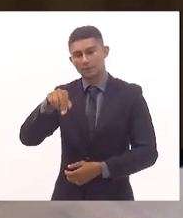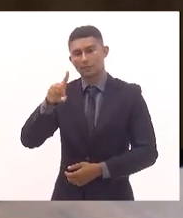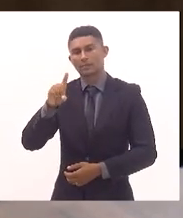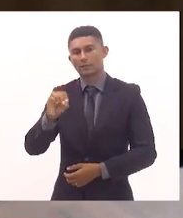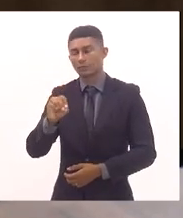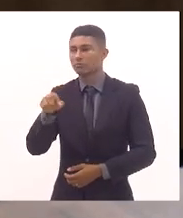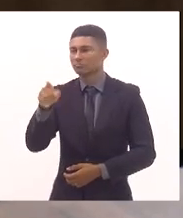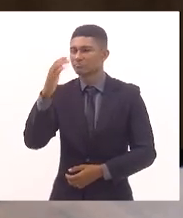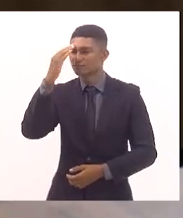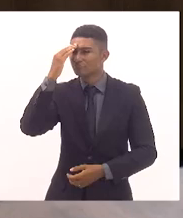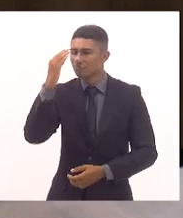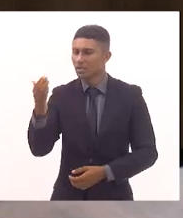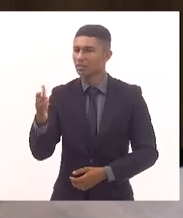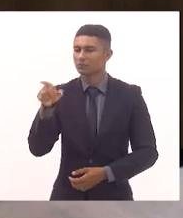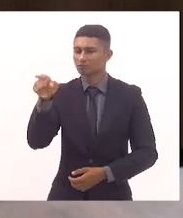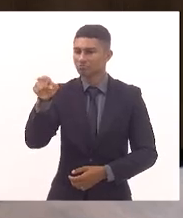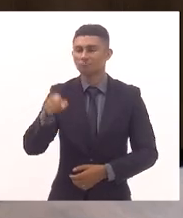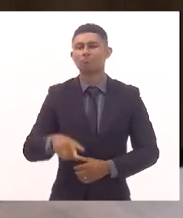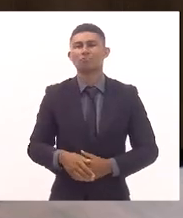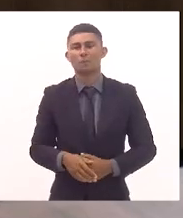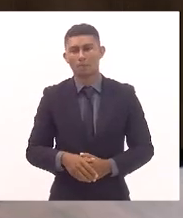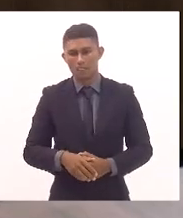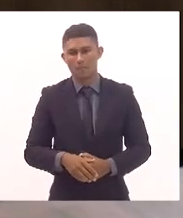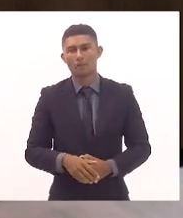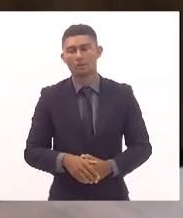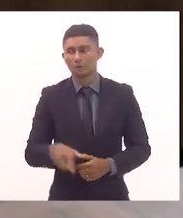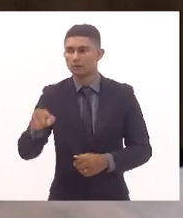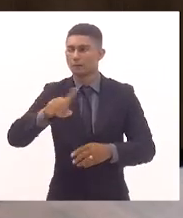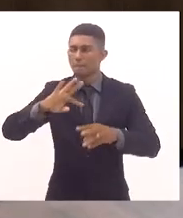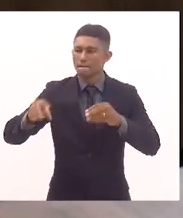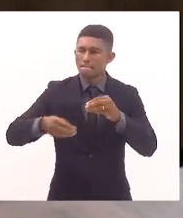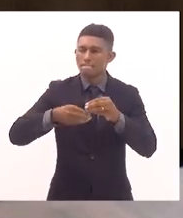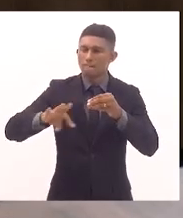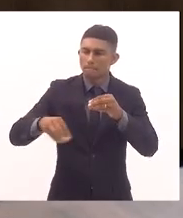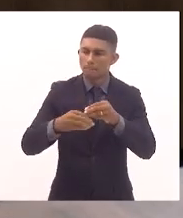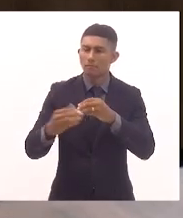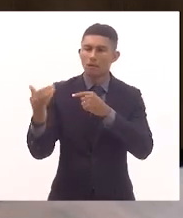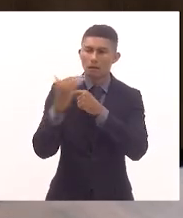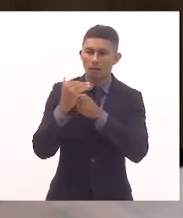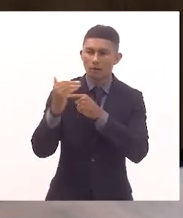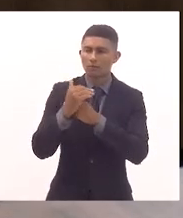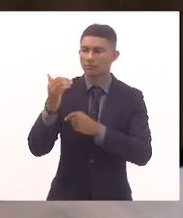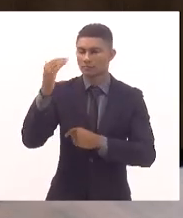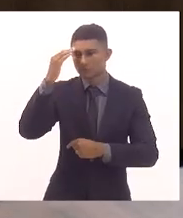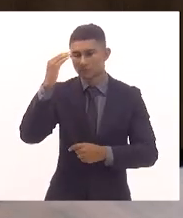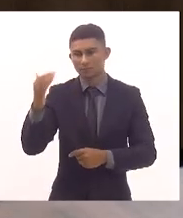muito obrigado também pela sua colaboração e compreensão.